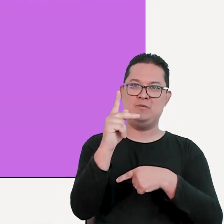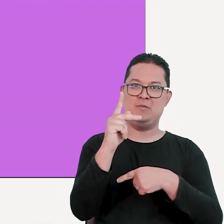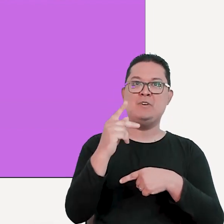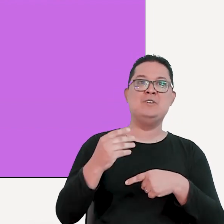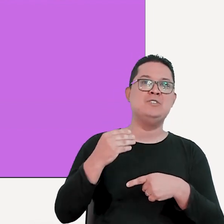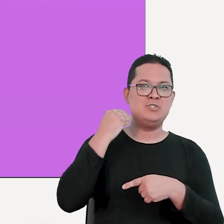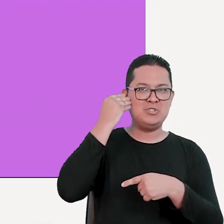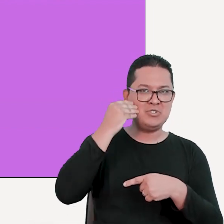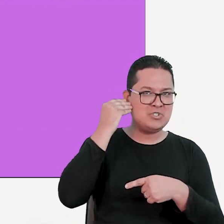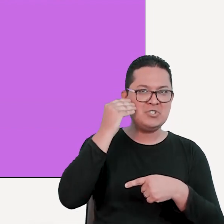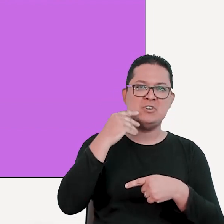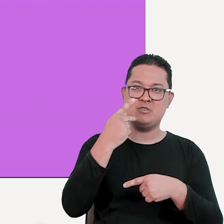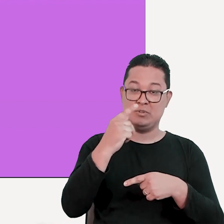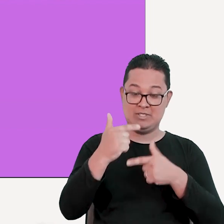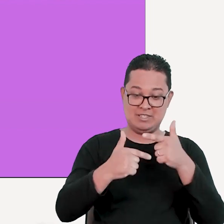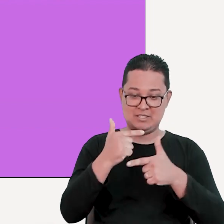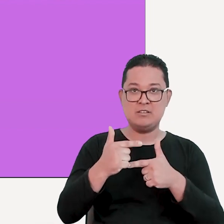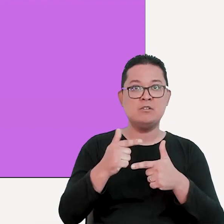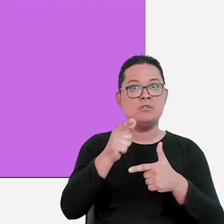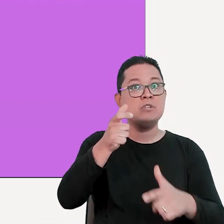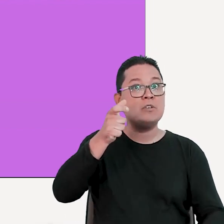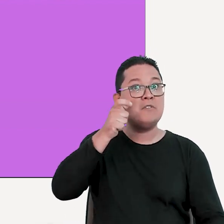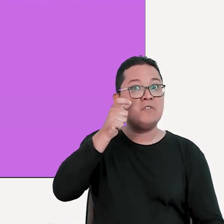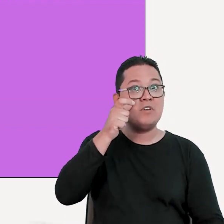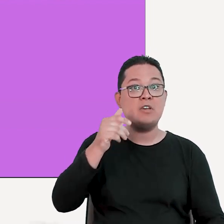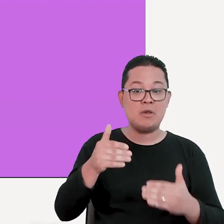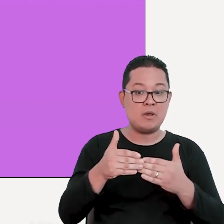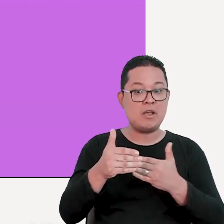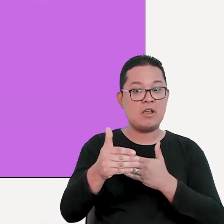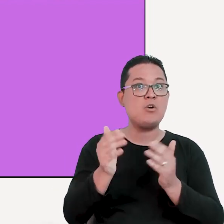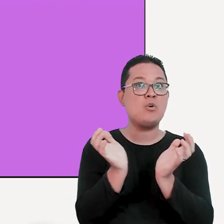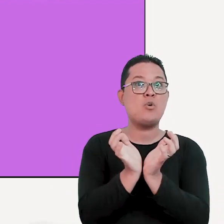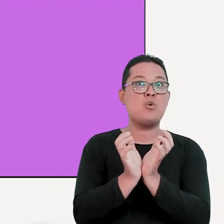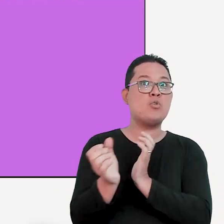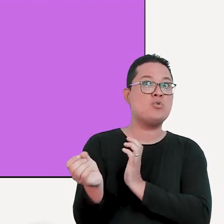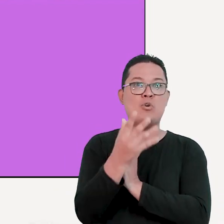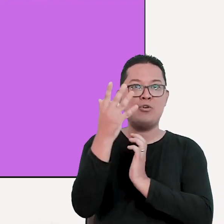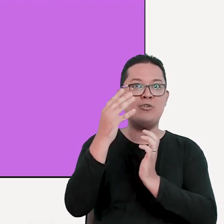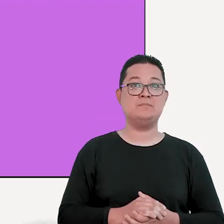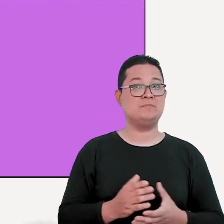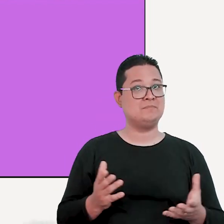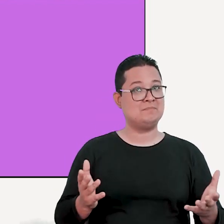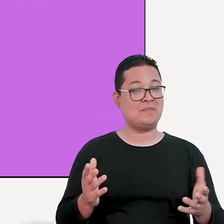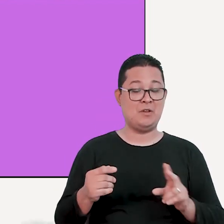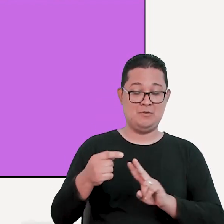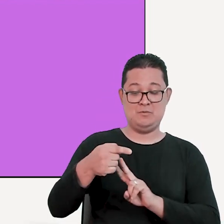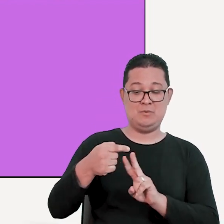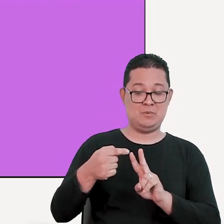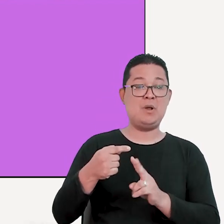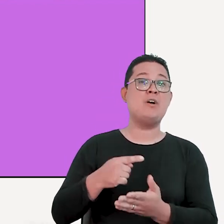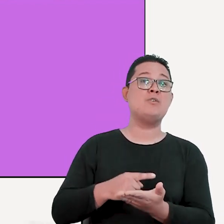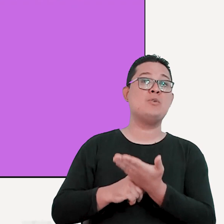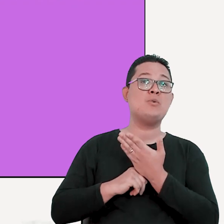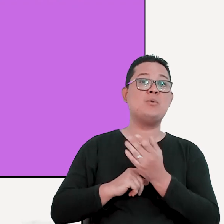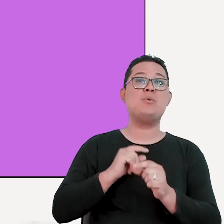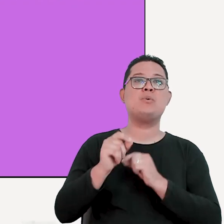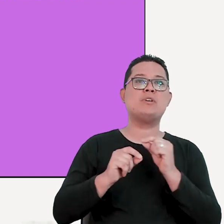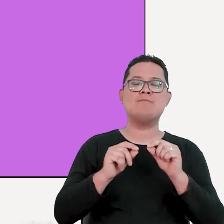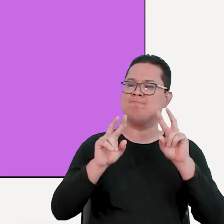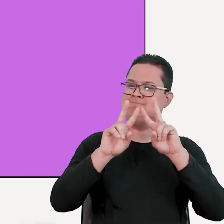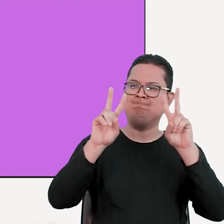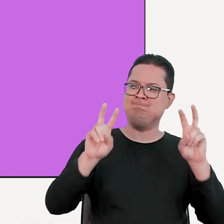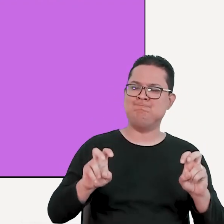ligada e acessar o site para ver quando a gente vai ter turma nova, ok? Esses apoiadores nos ajudaram a trazer esse